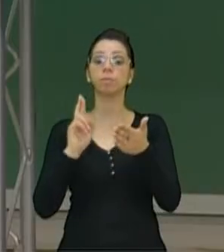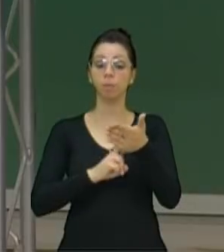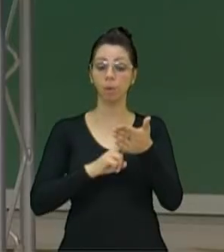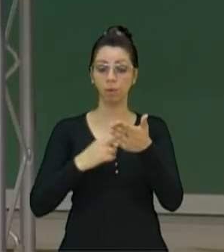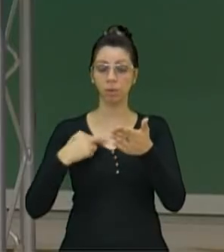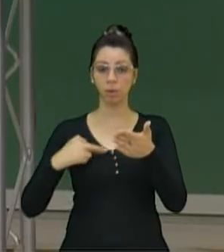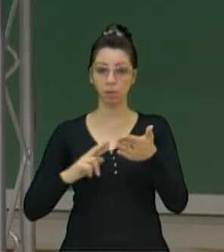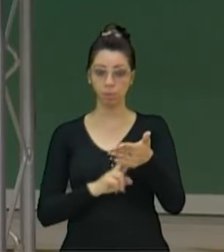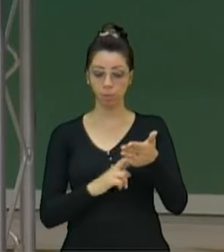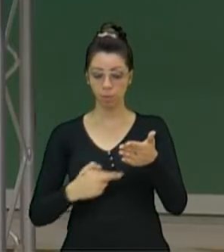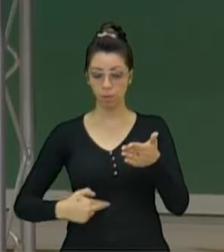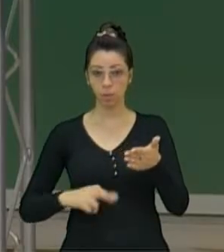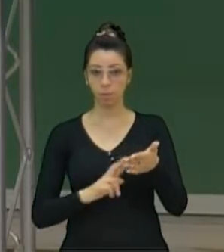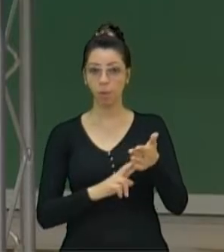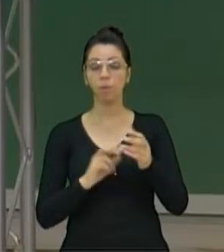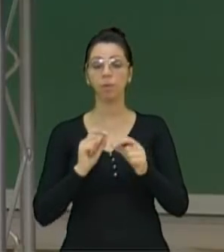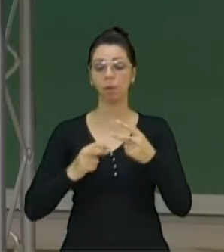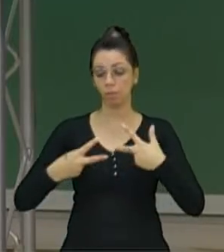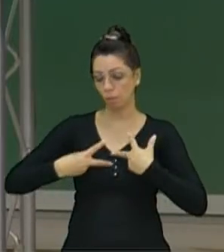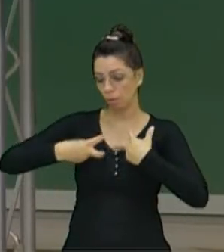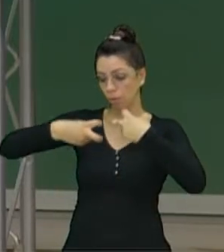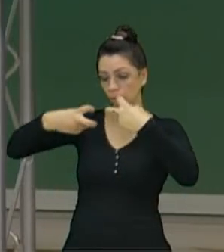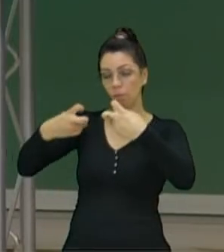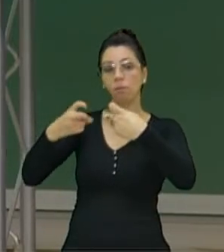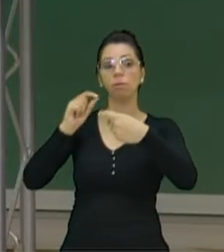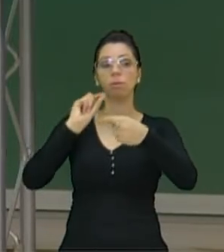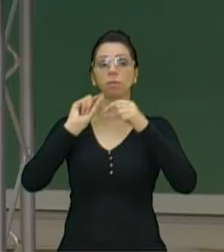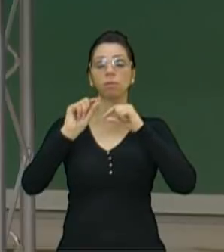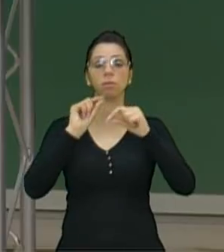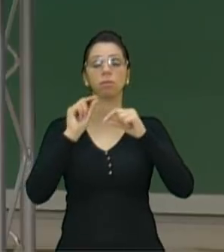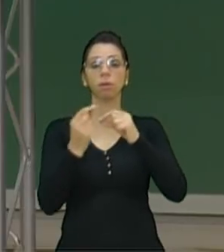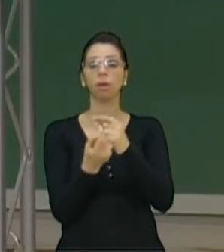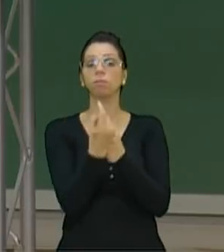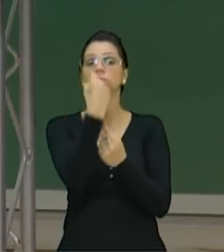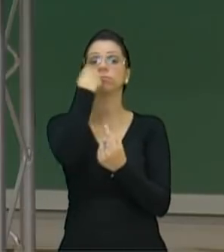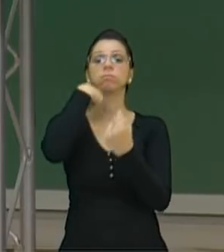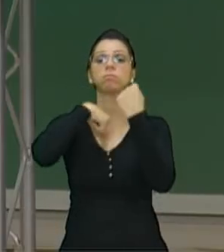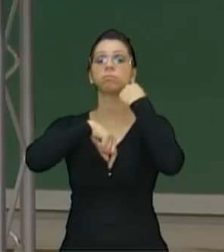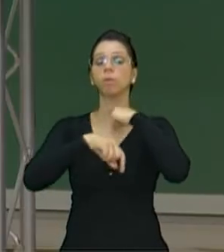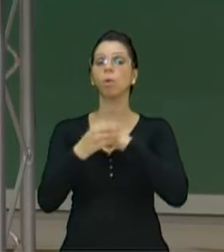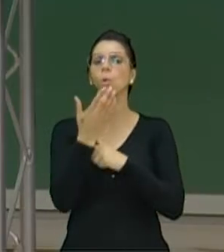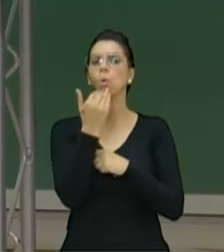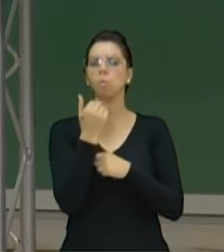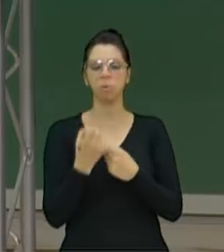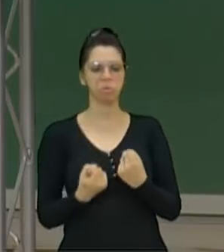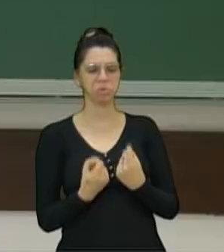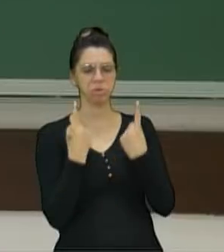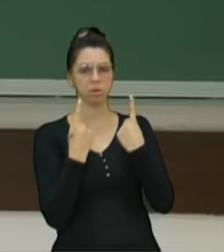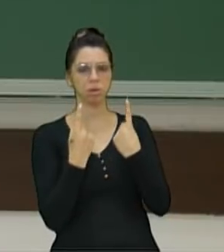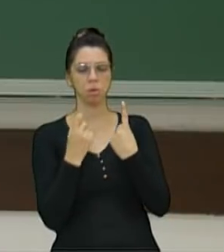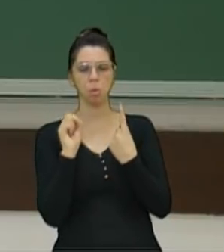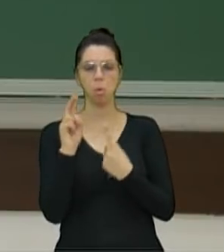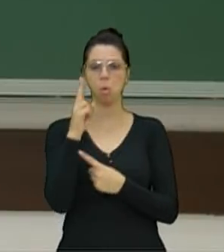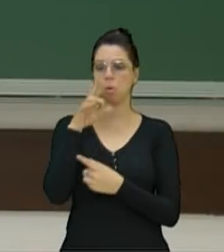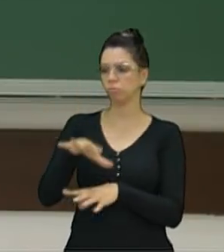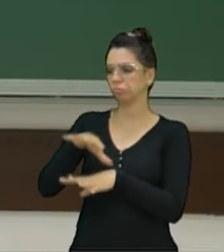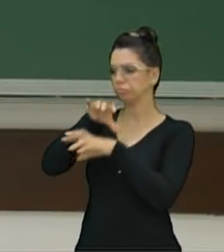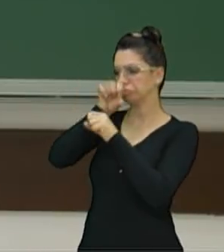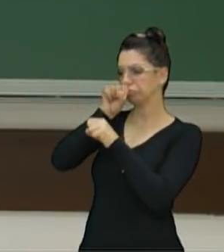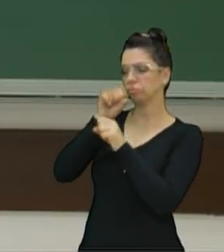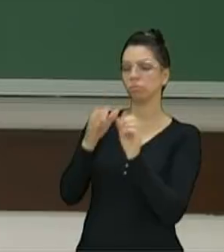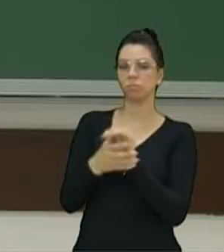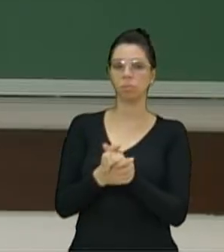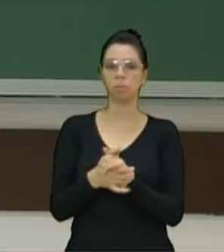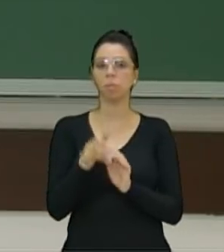corpo na identificação de materiais estranhos que você ingeriu ou inalou. Então, por exemplo, se você está respirando